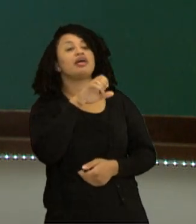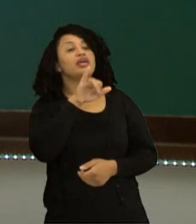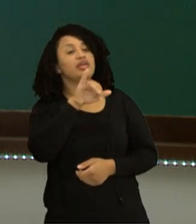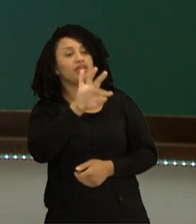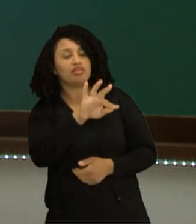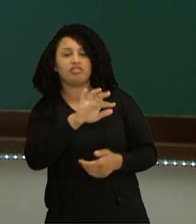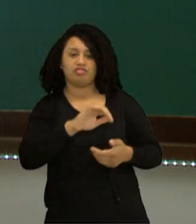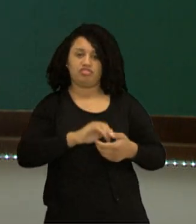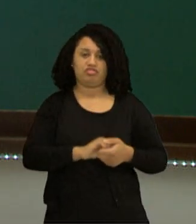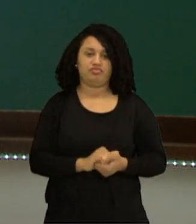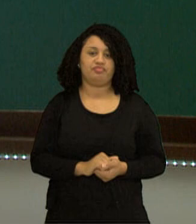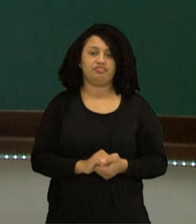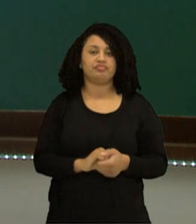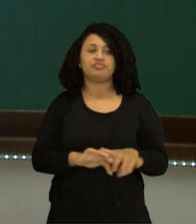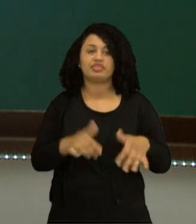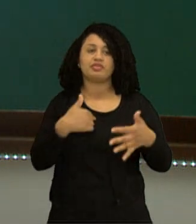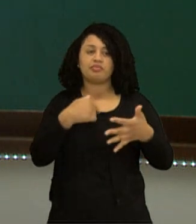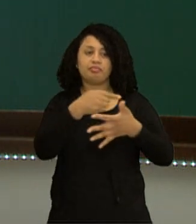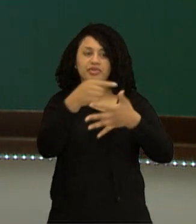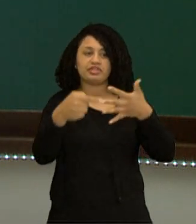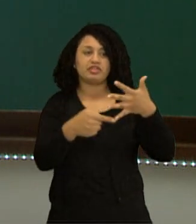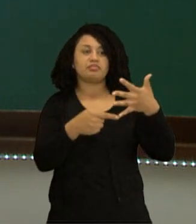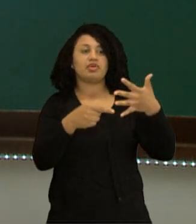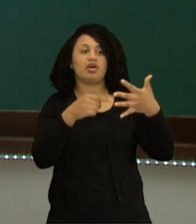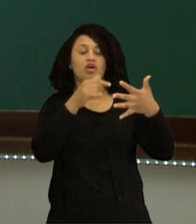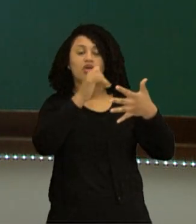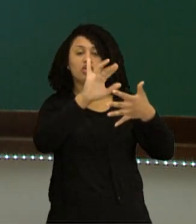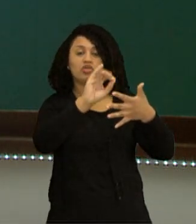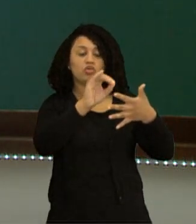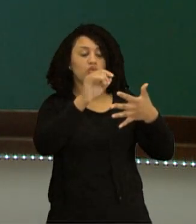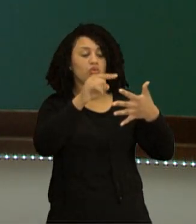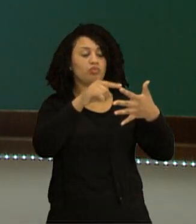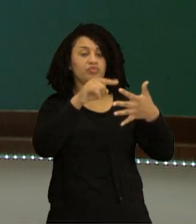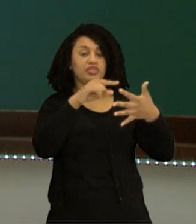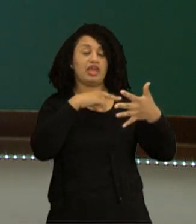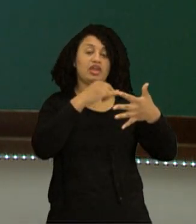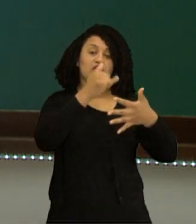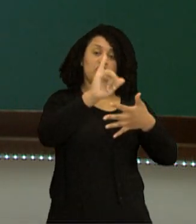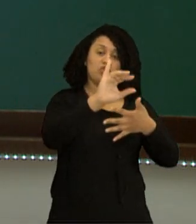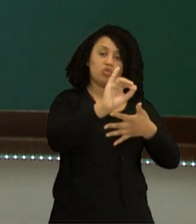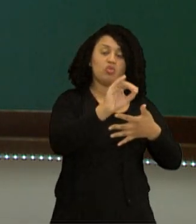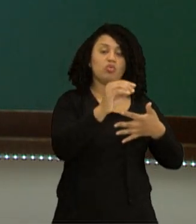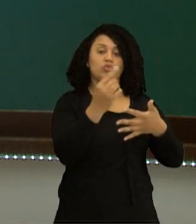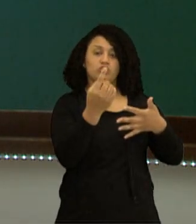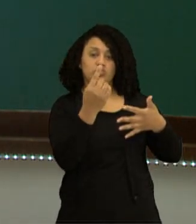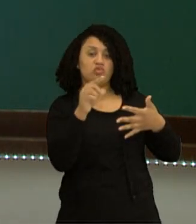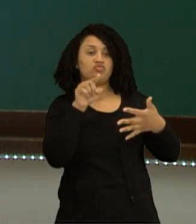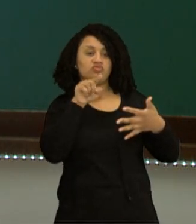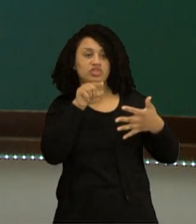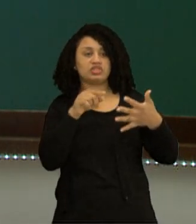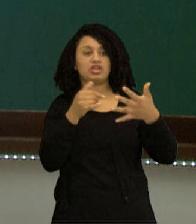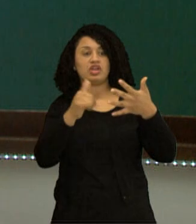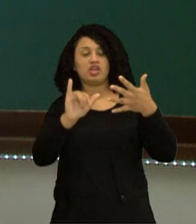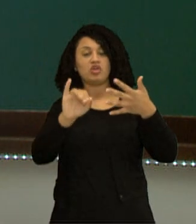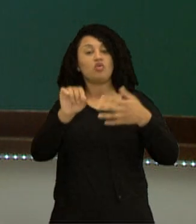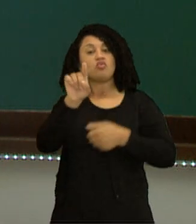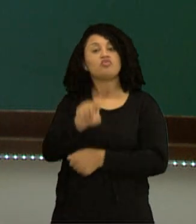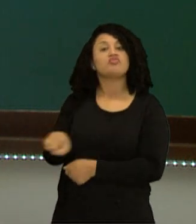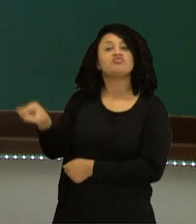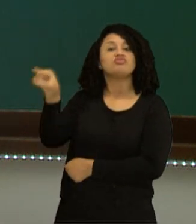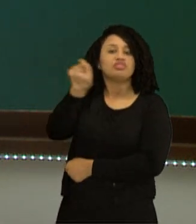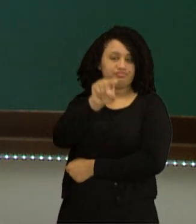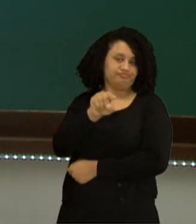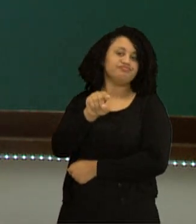we. You, olha, o you ele é igual, cuidado. Eu uso tanto para o singular você, quanto para o